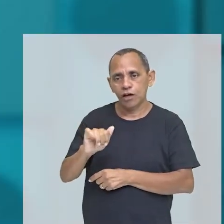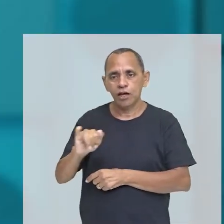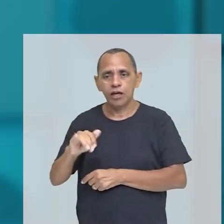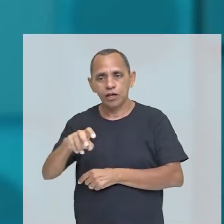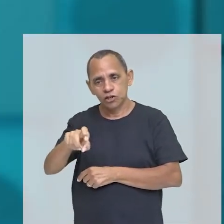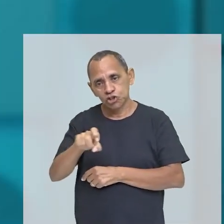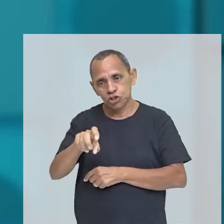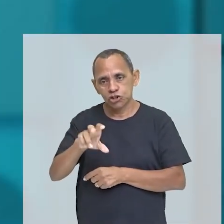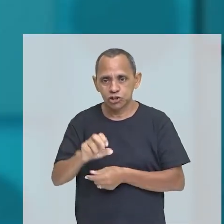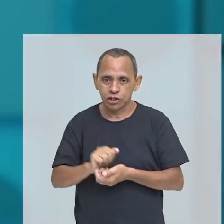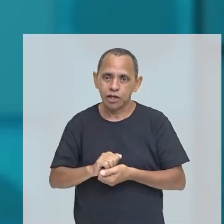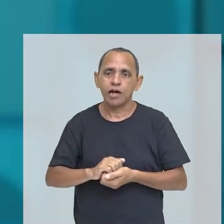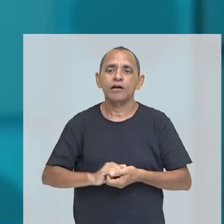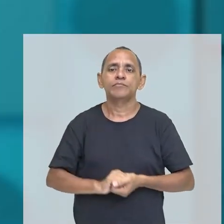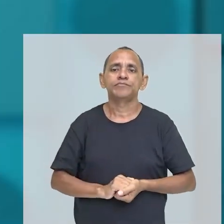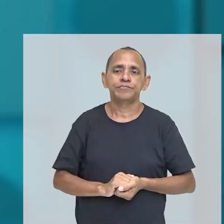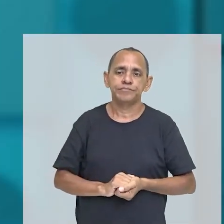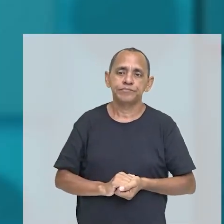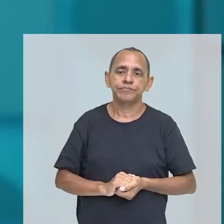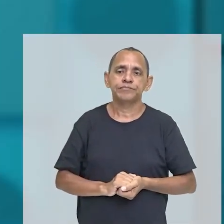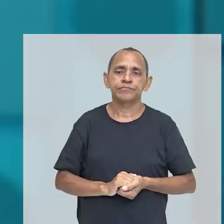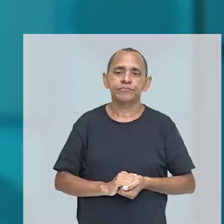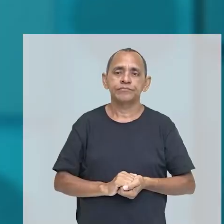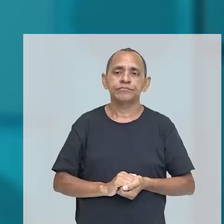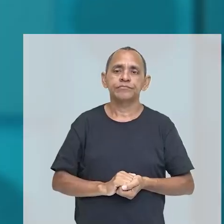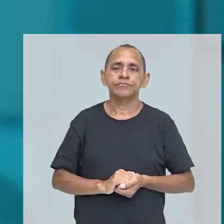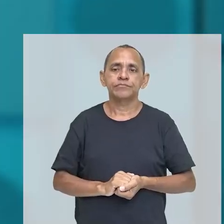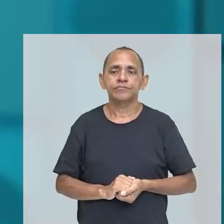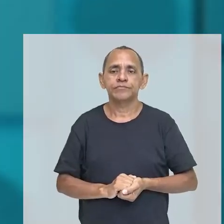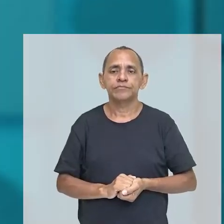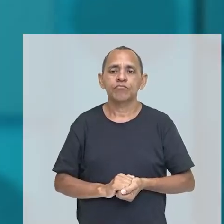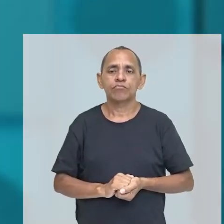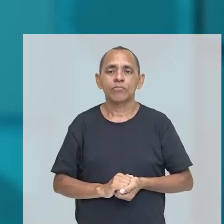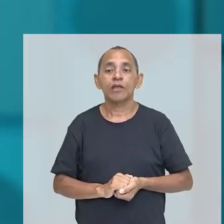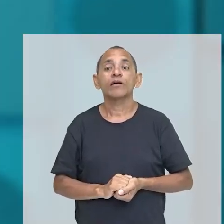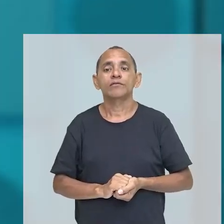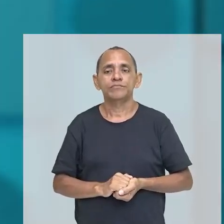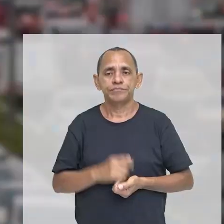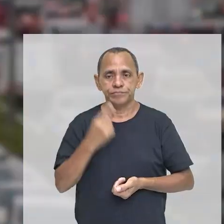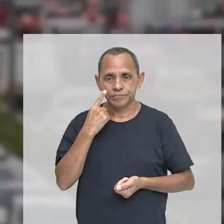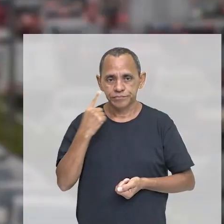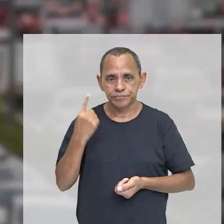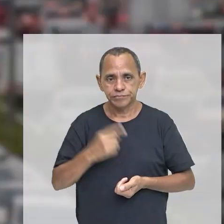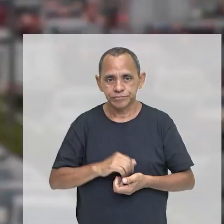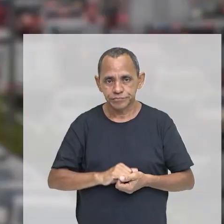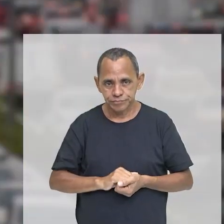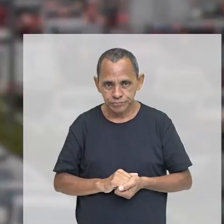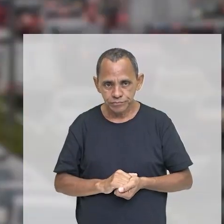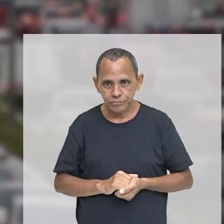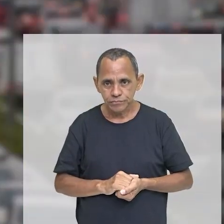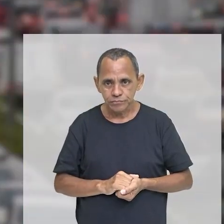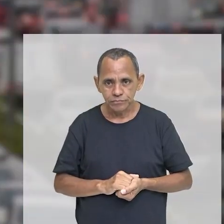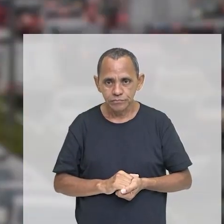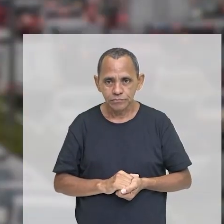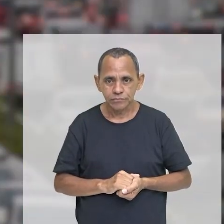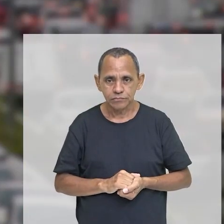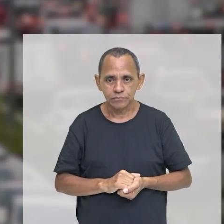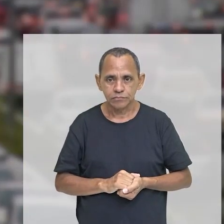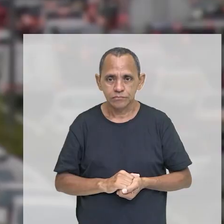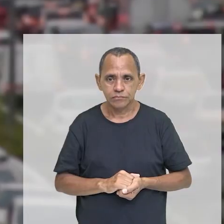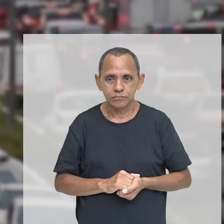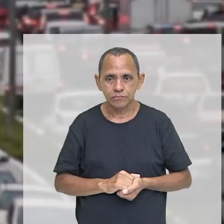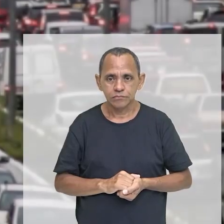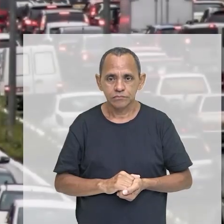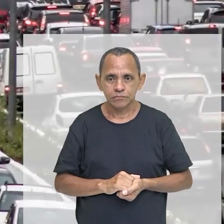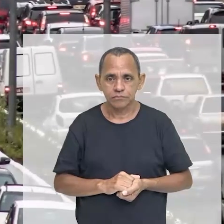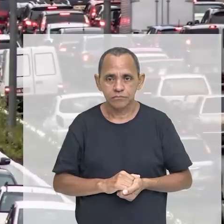Importante, especialmente aqueles que vocês não conhecem, tá certo? Acompanhem com muita atenção. Traffic vocabulary.